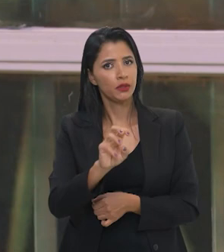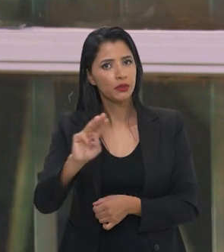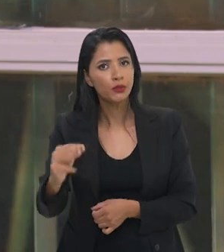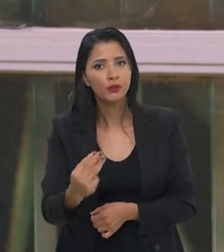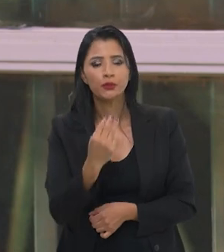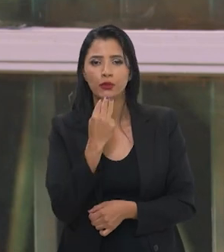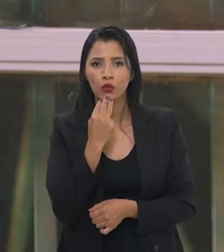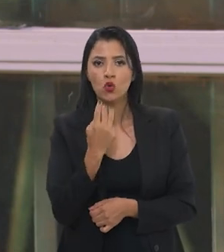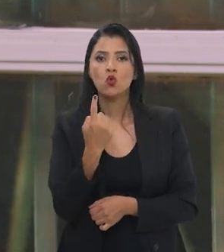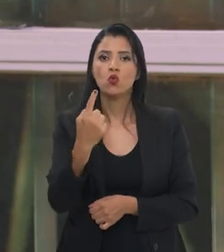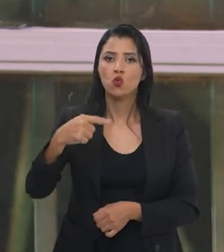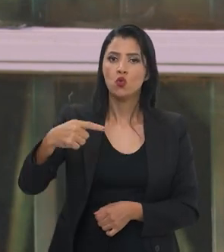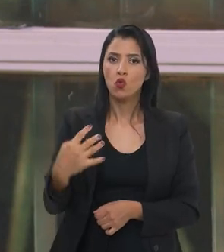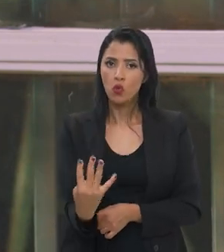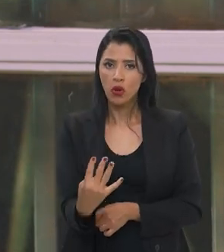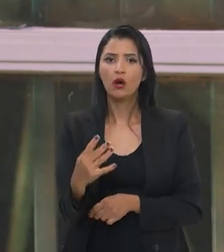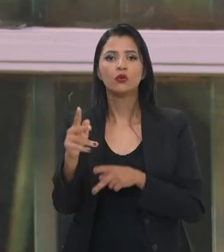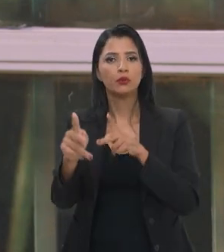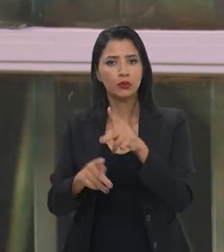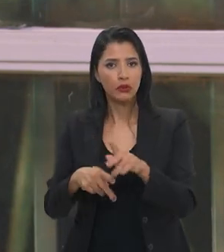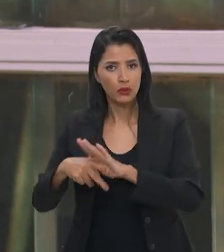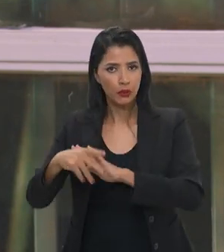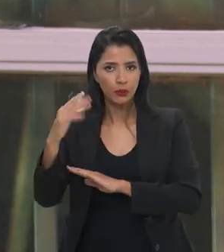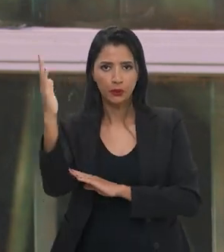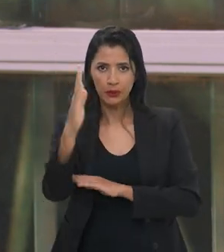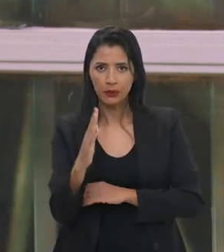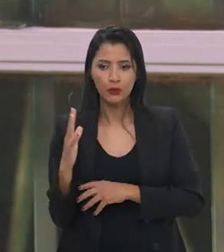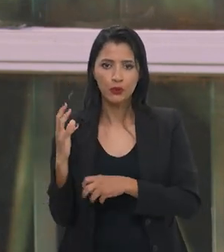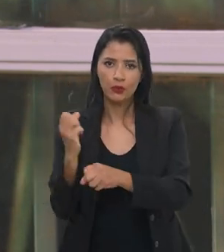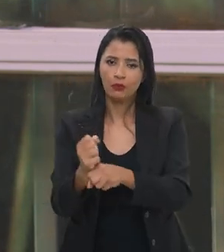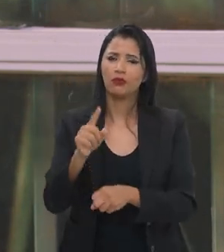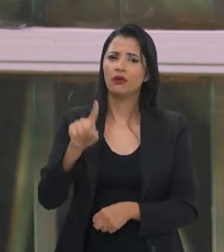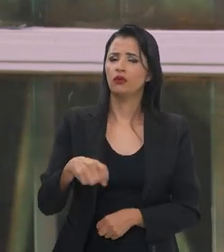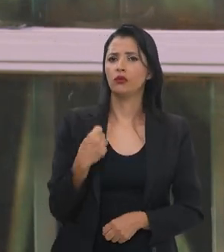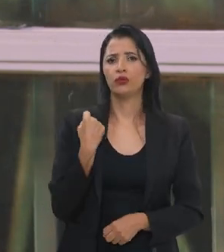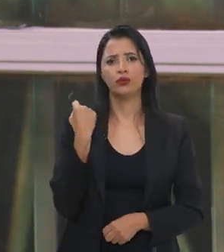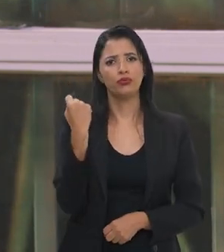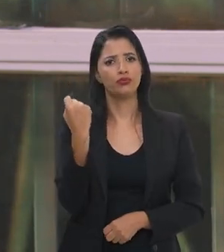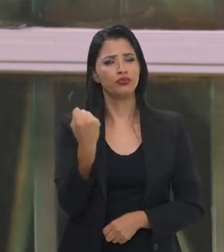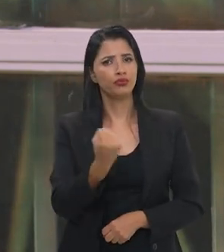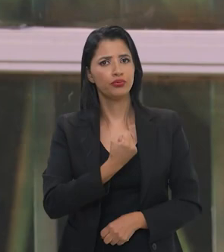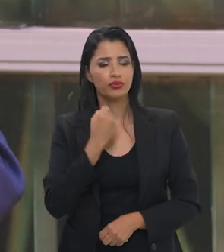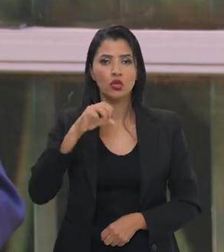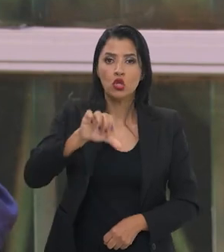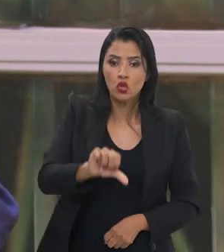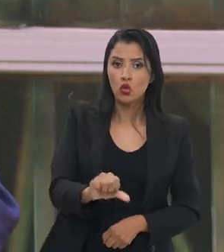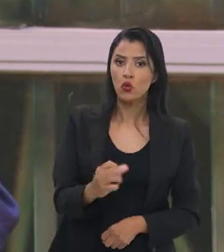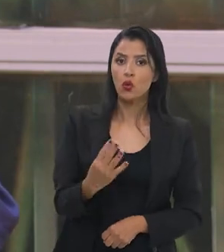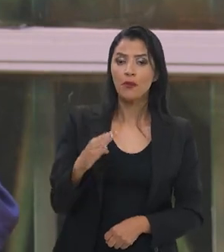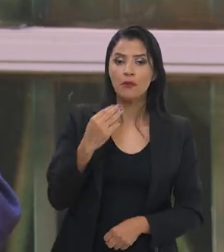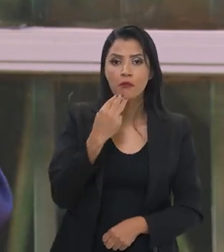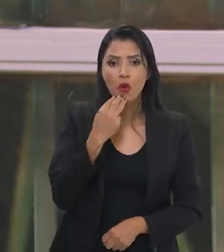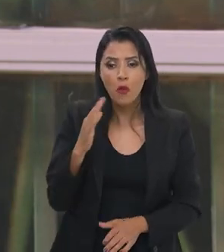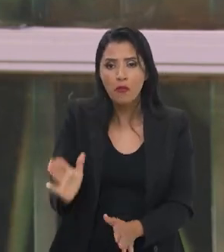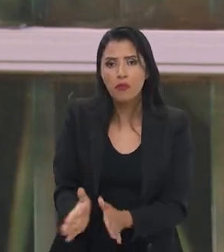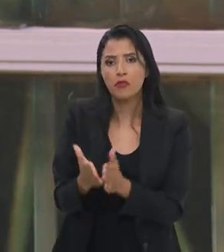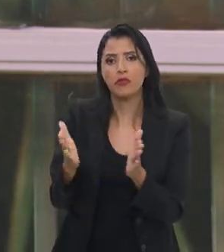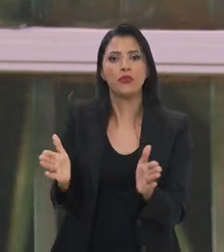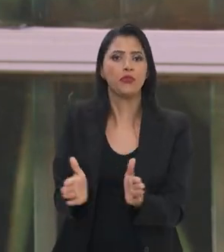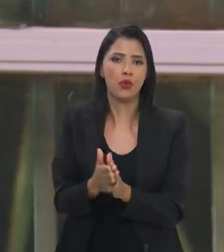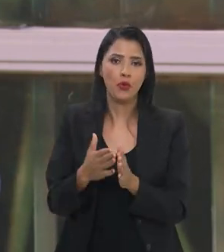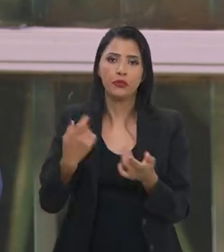religiões um quarto da população brasileira aproximadamente é muito grave 94 milhões na pobreza